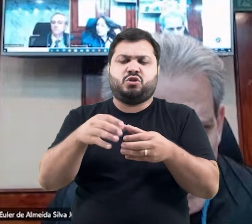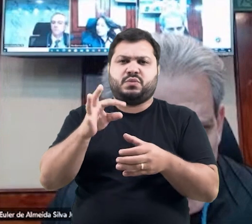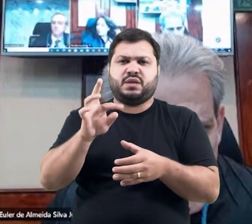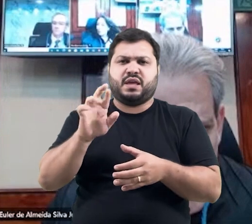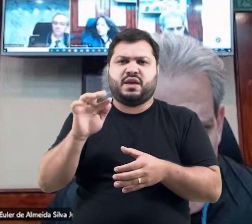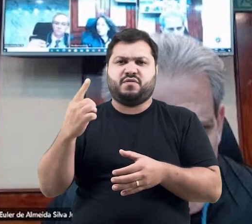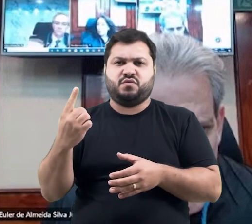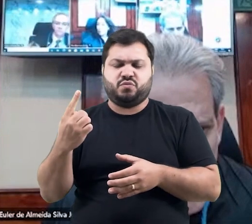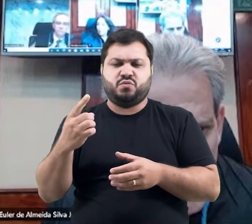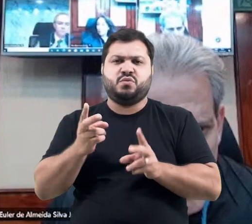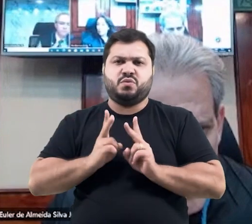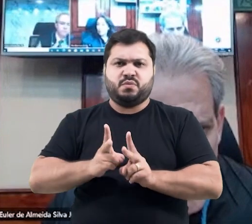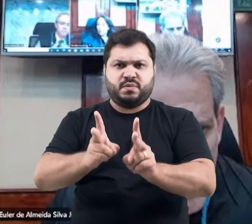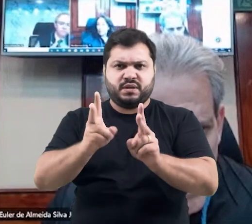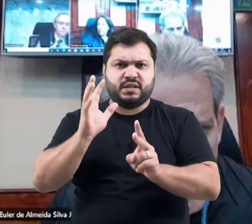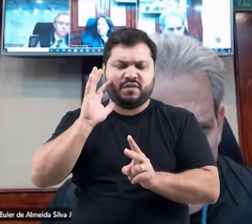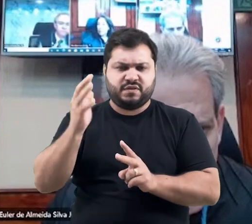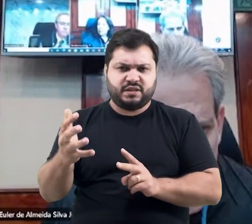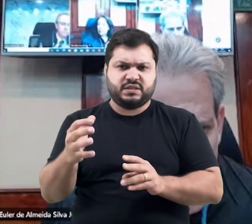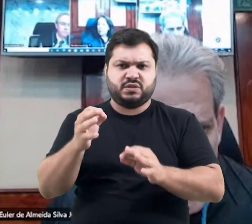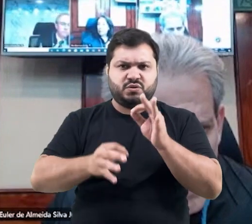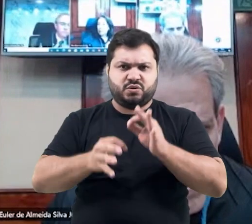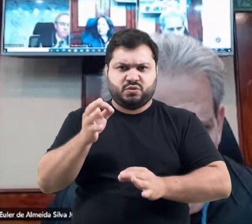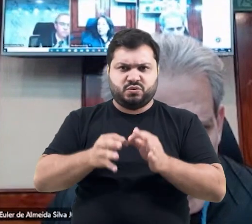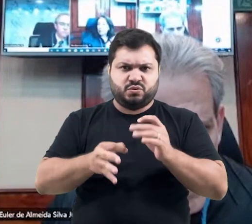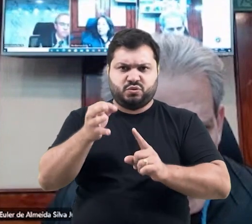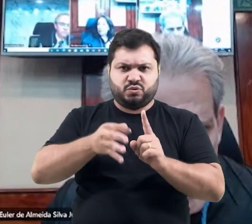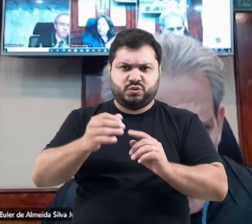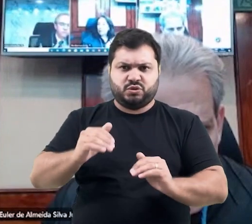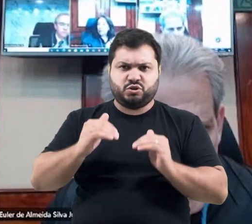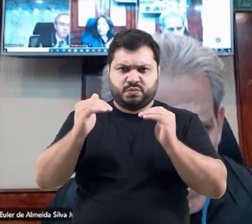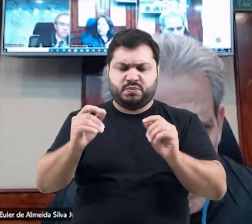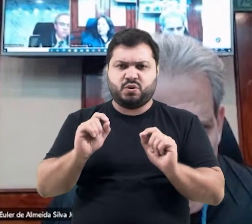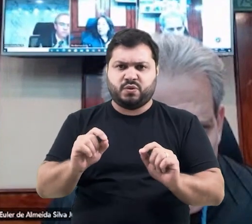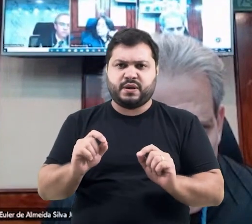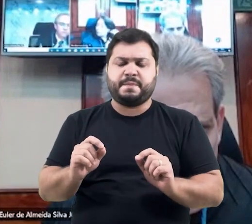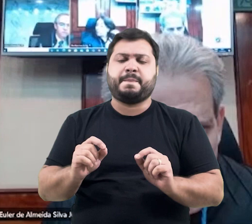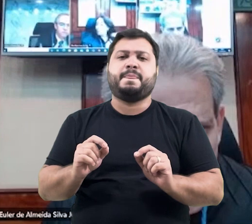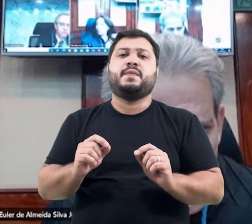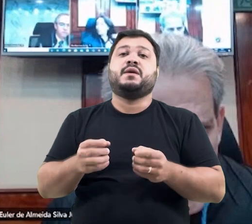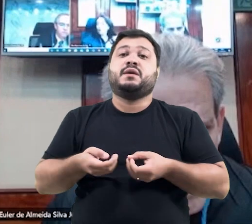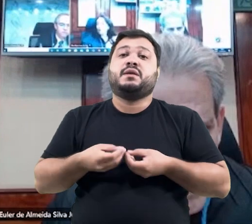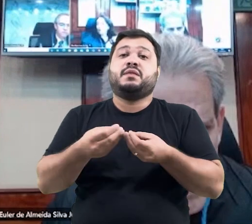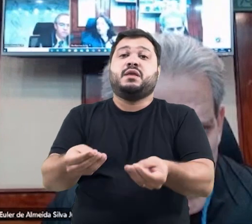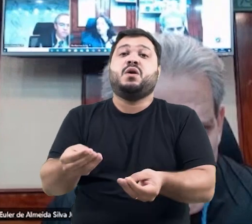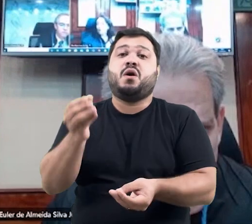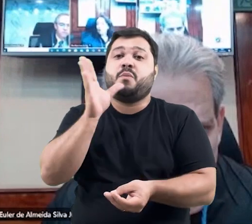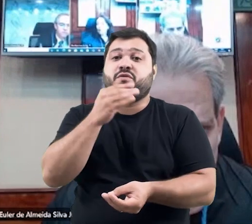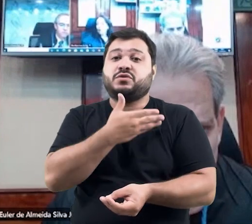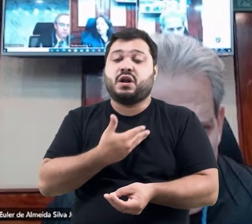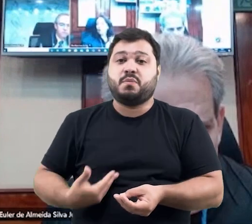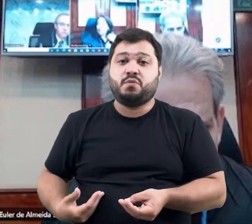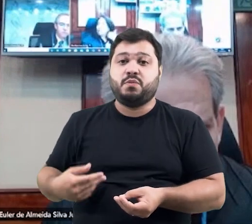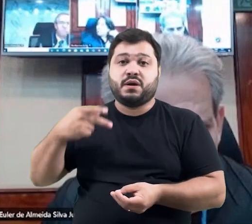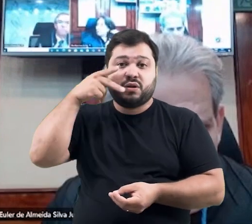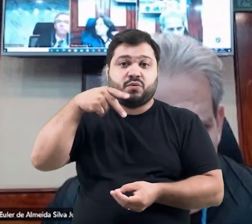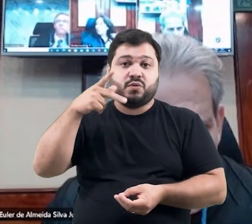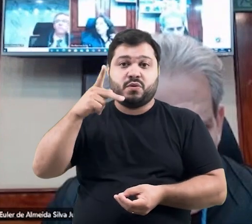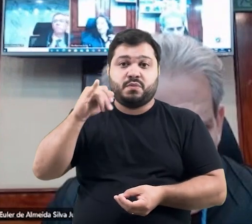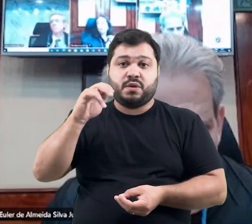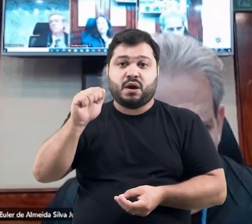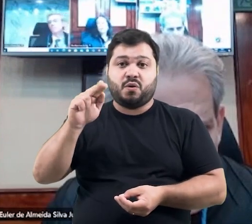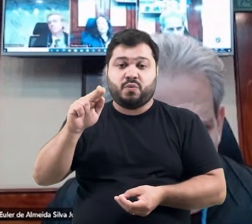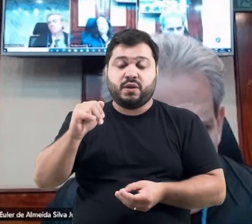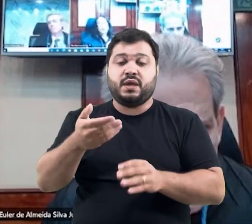9ª turma do TRF1 manteve decisão do juízo de primeiro grau que concedeu a uma servidora pública